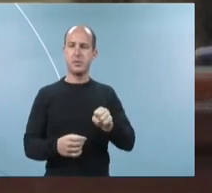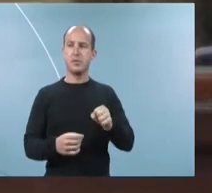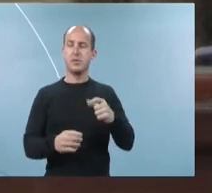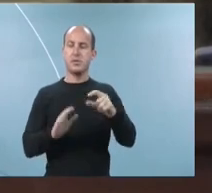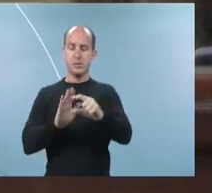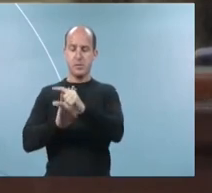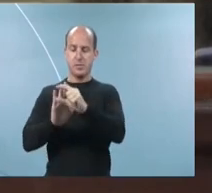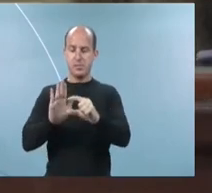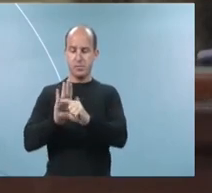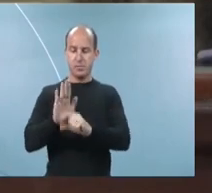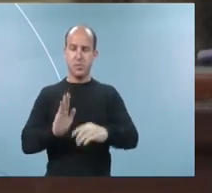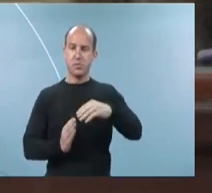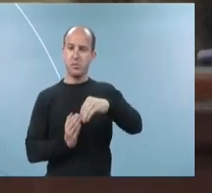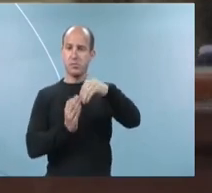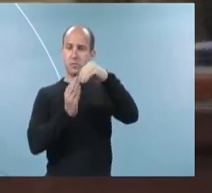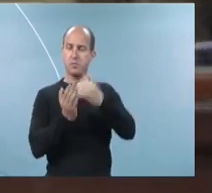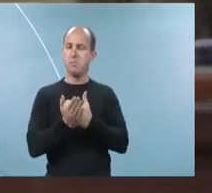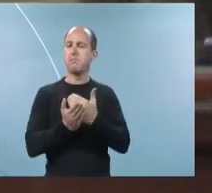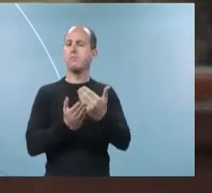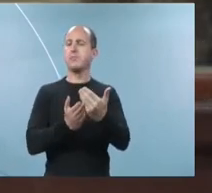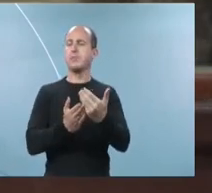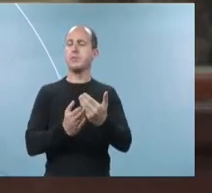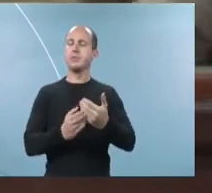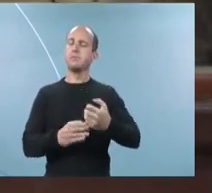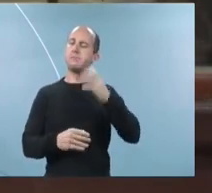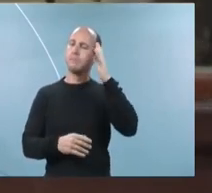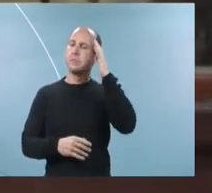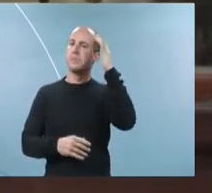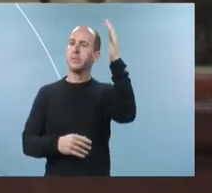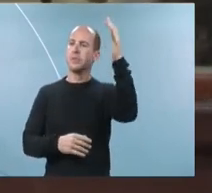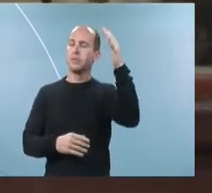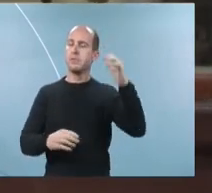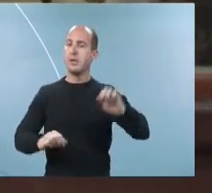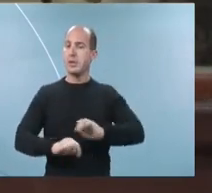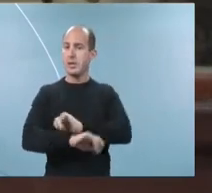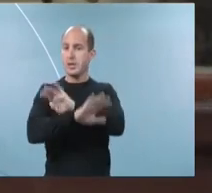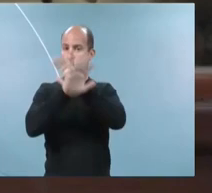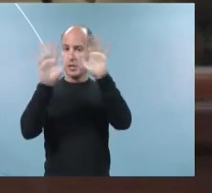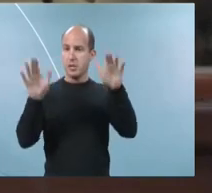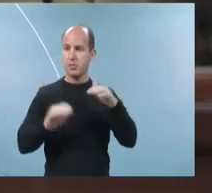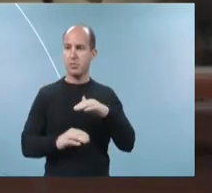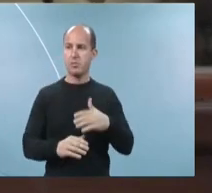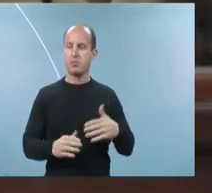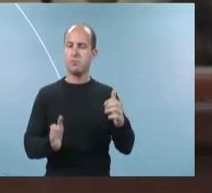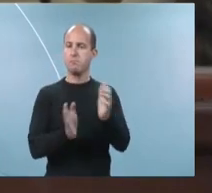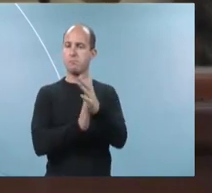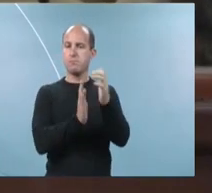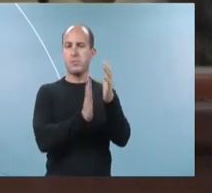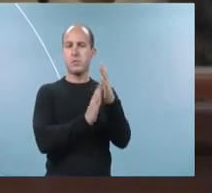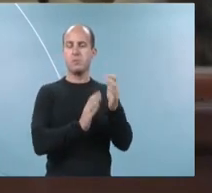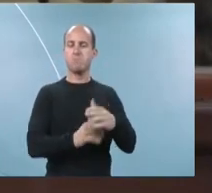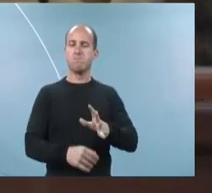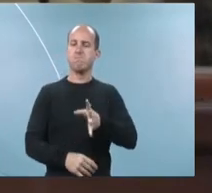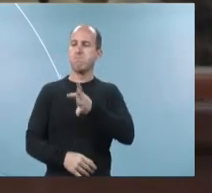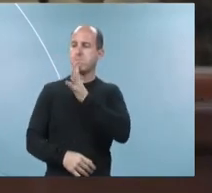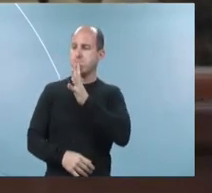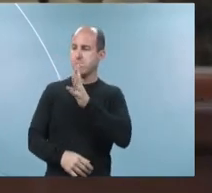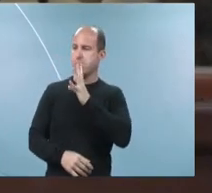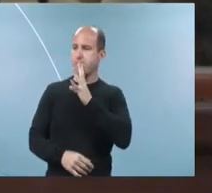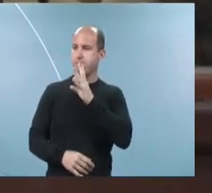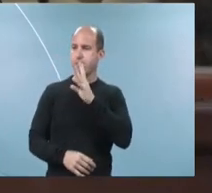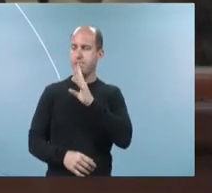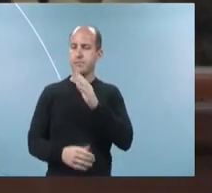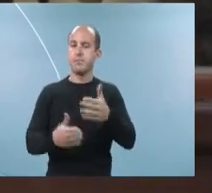versos do meu cordel inicio essa viagem para dar esclarecimento, louvor, reconhecimento,